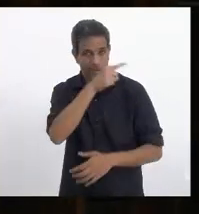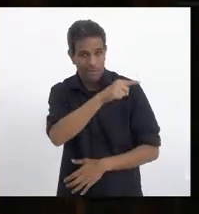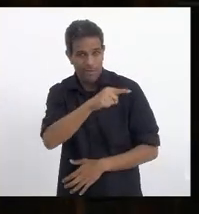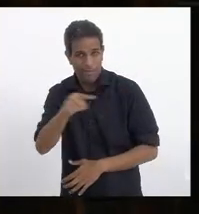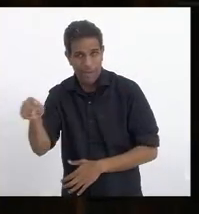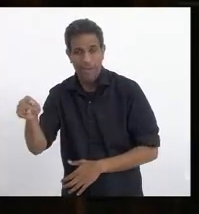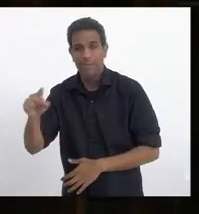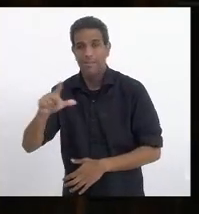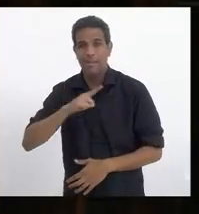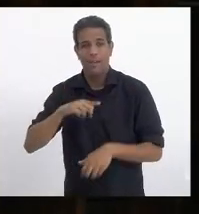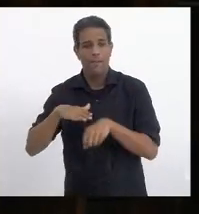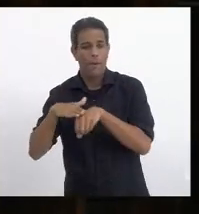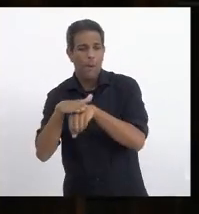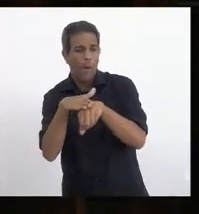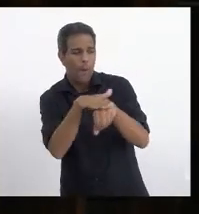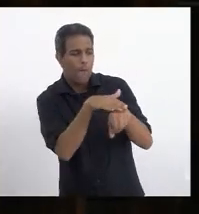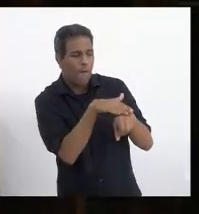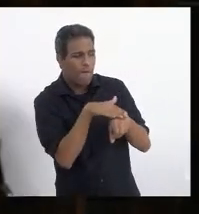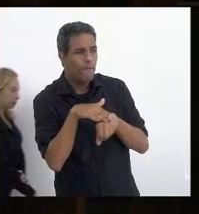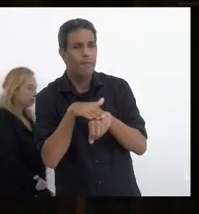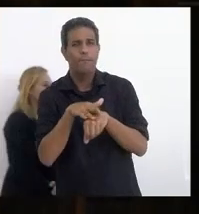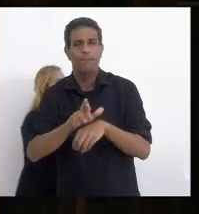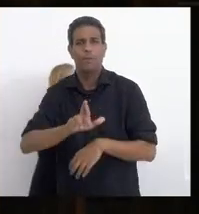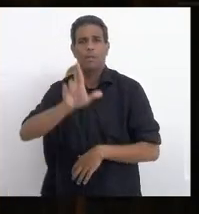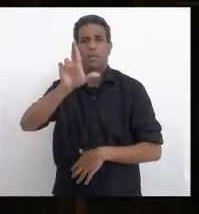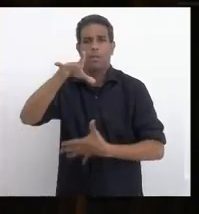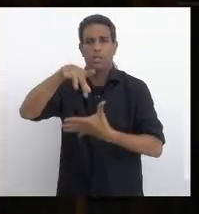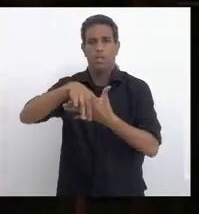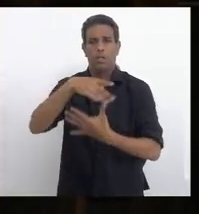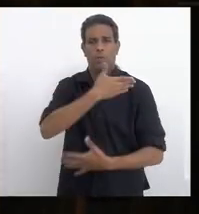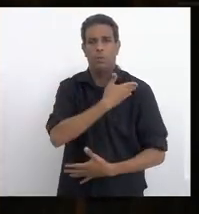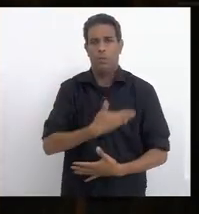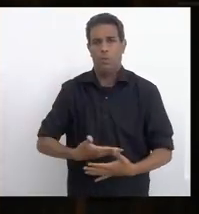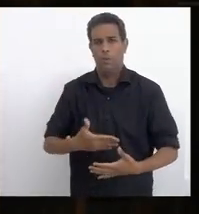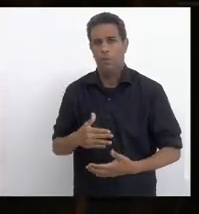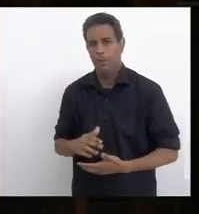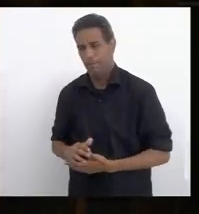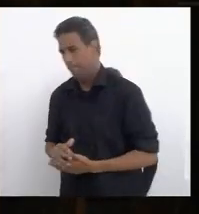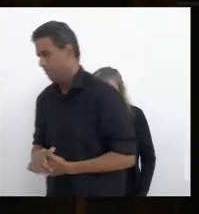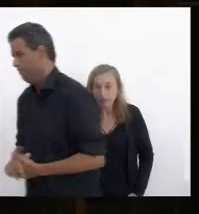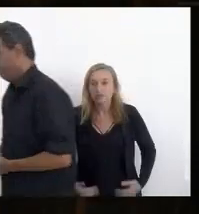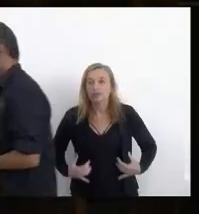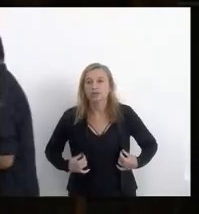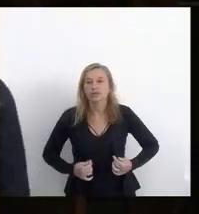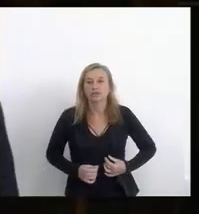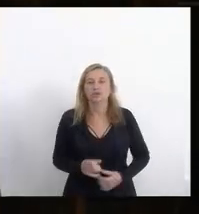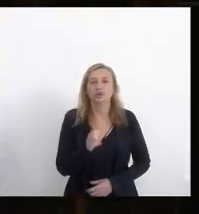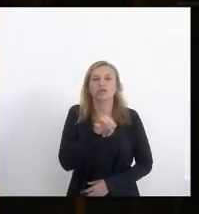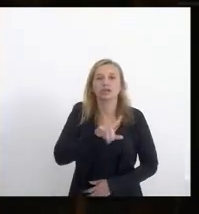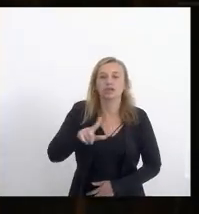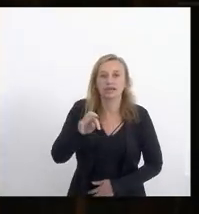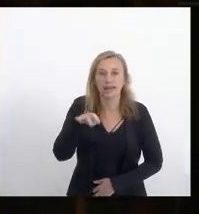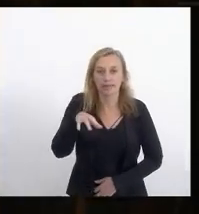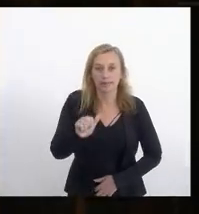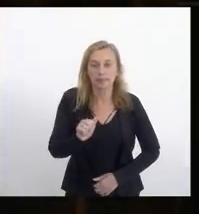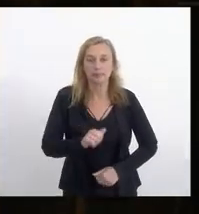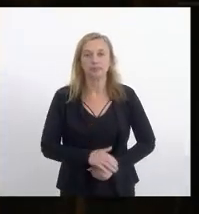retrasada conversando com nosso vida de governo gabinete dele junto Coronel Salema